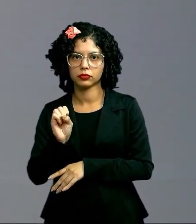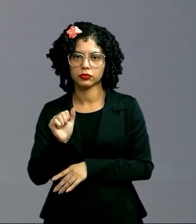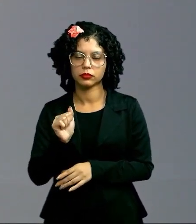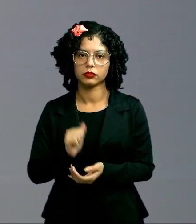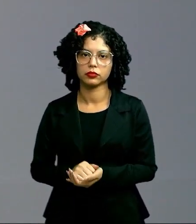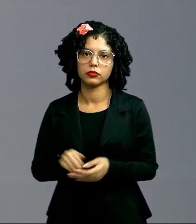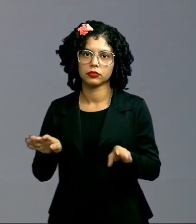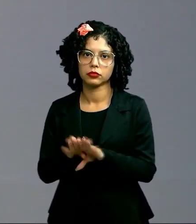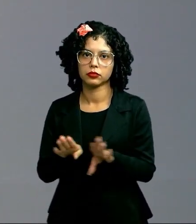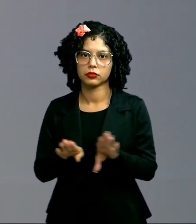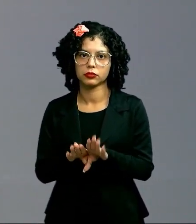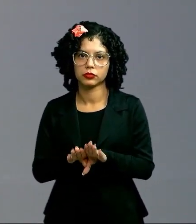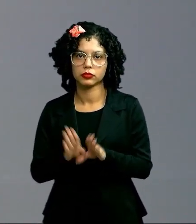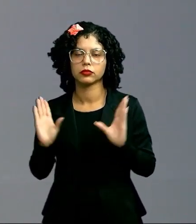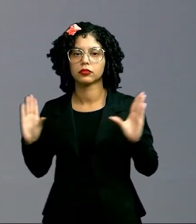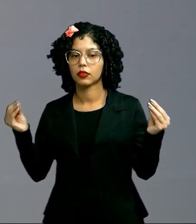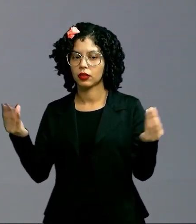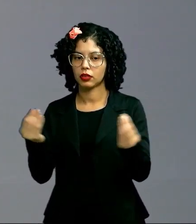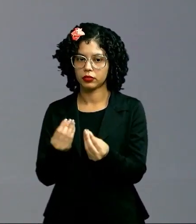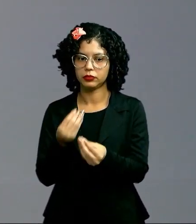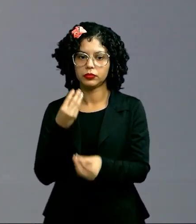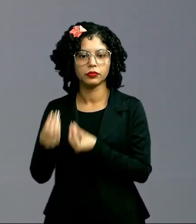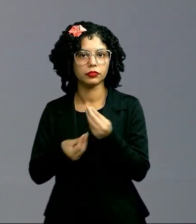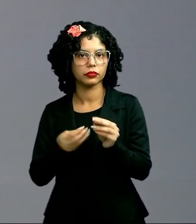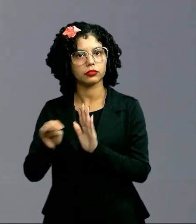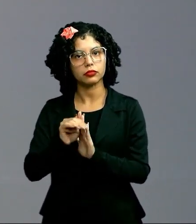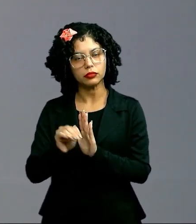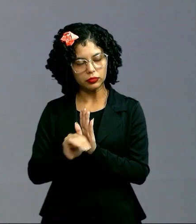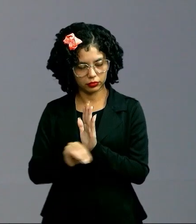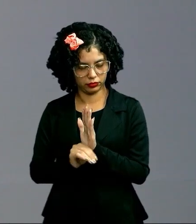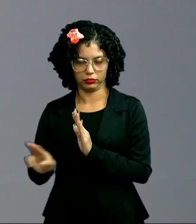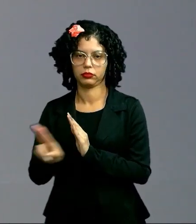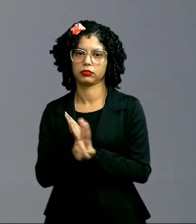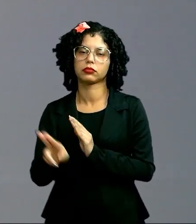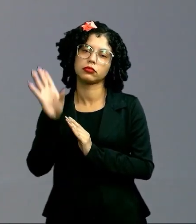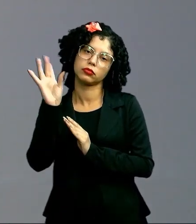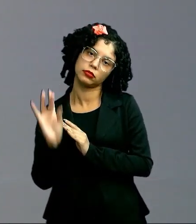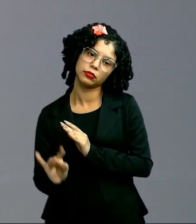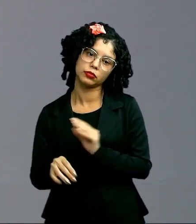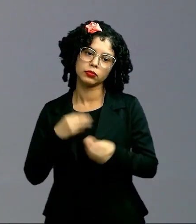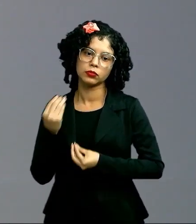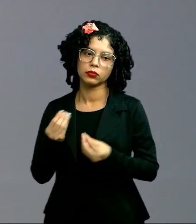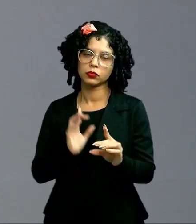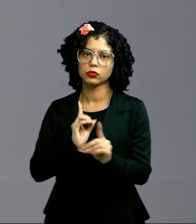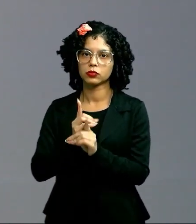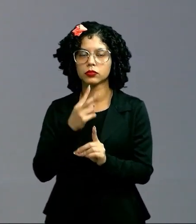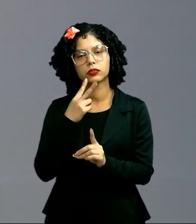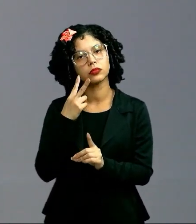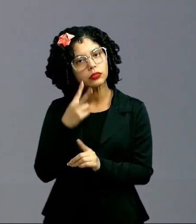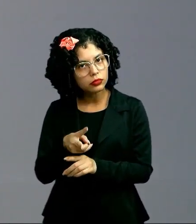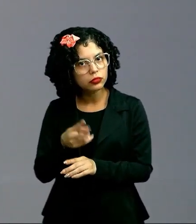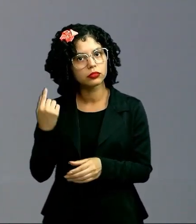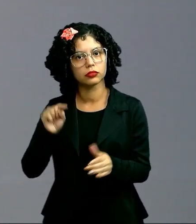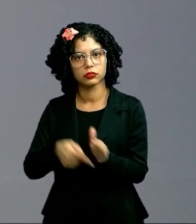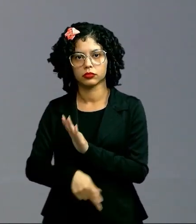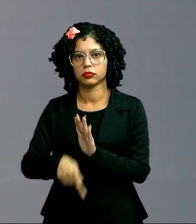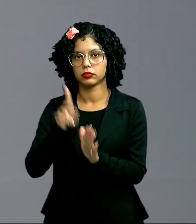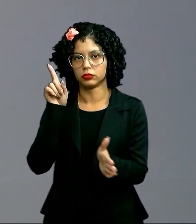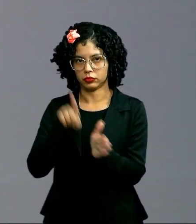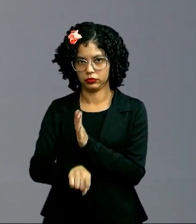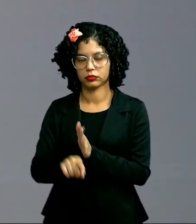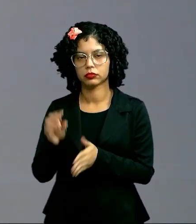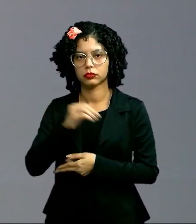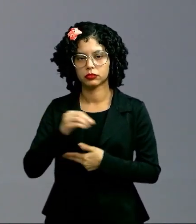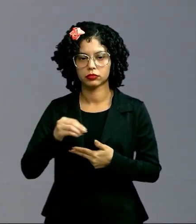comportamento dessas substâncias, como que elas são classificadas, a sua nomenclatura e como que eu identifico isso dentro de uma questão